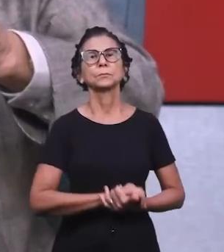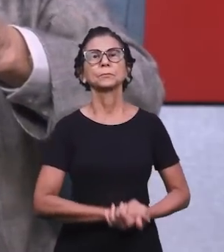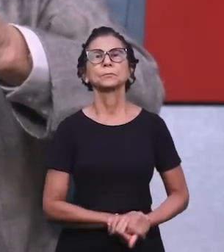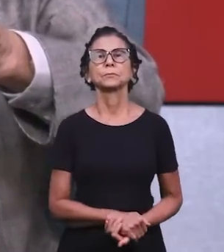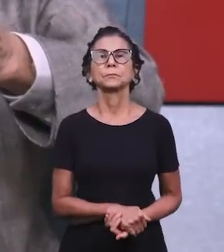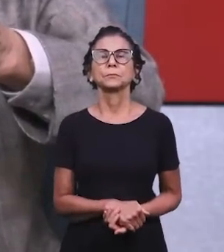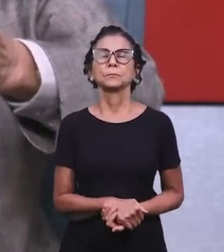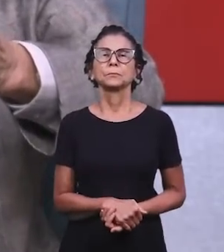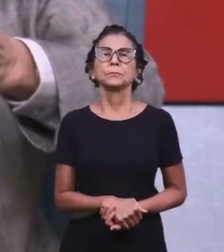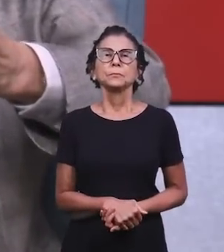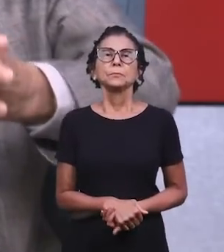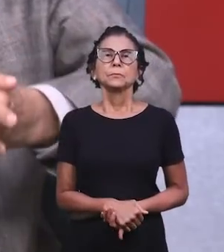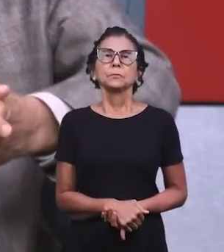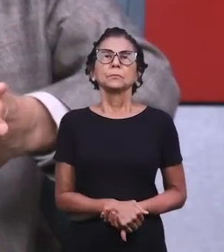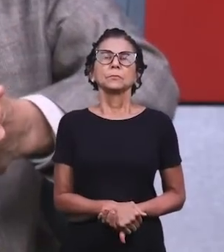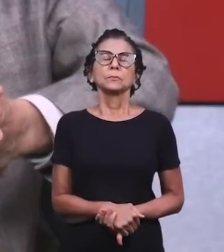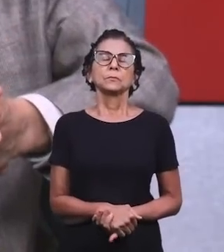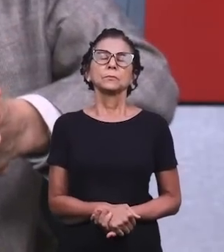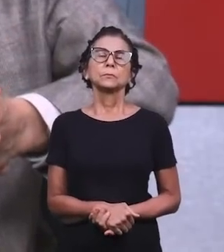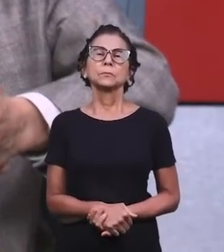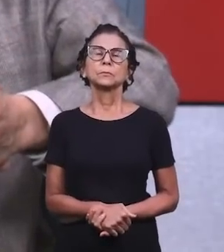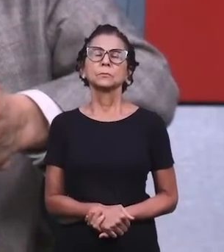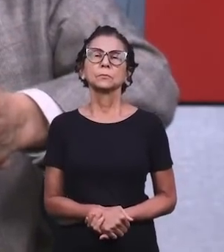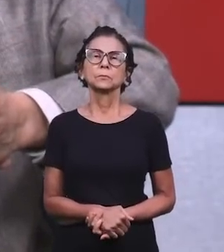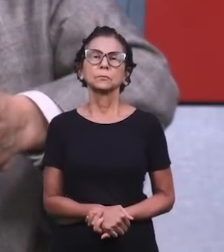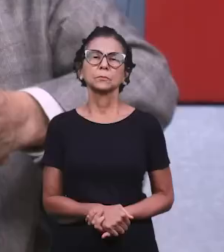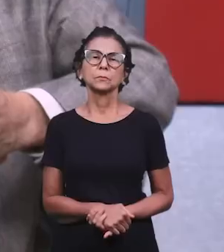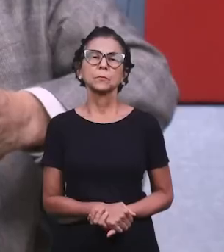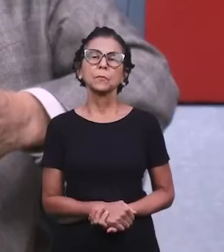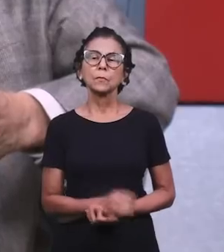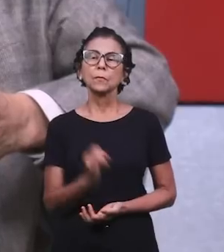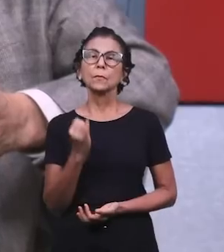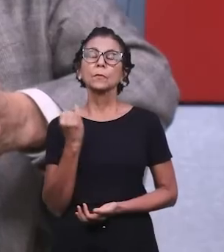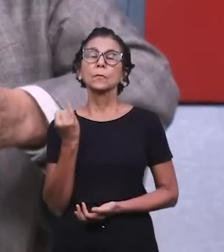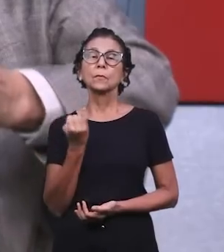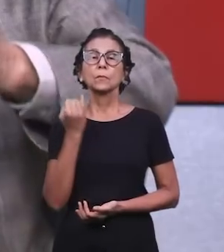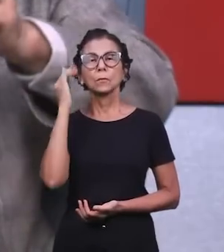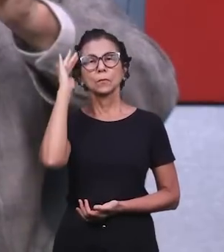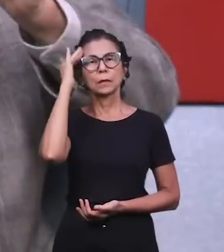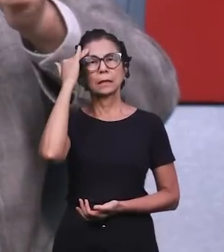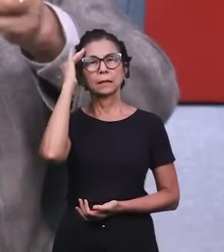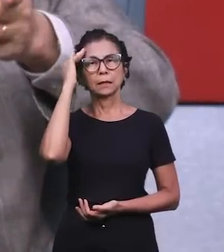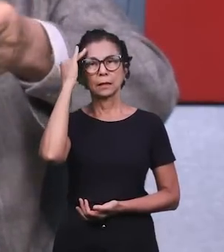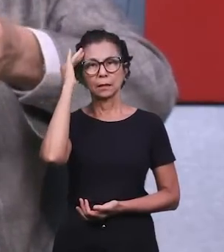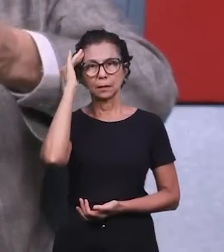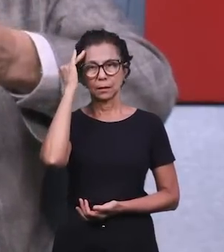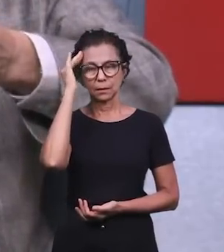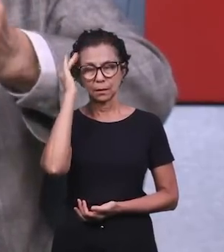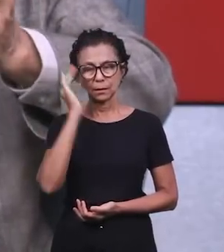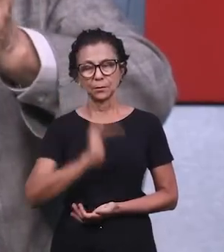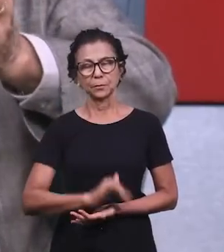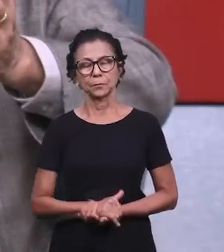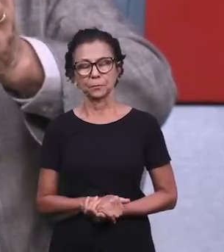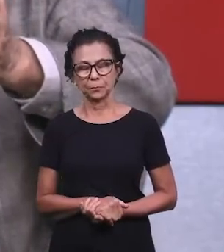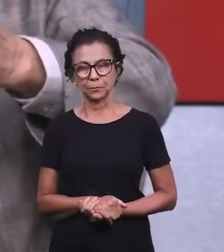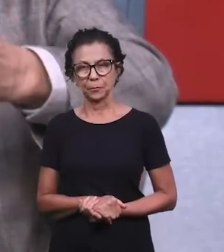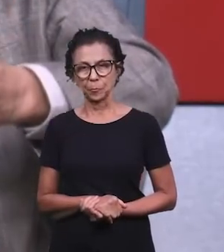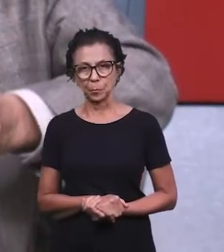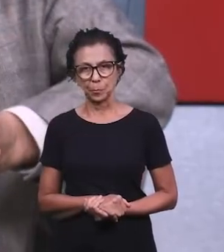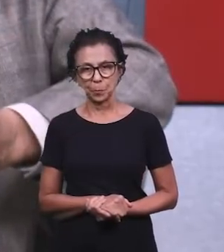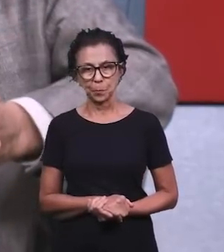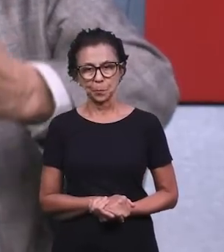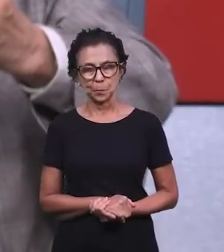O que é importante para nós entendermos nesse episódio, como